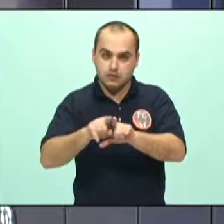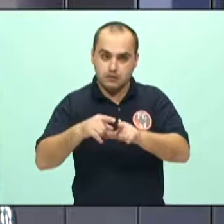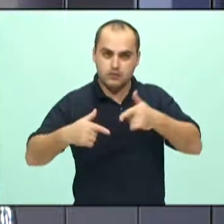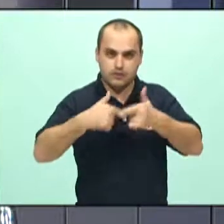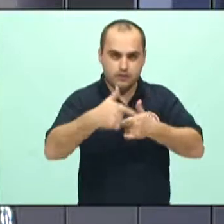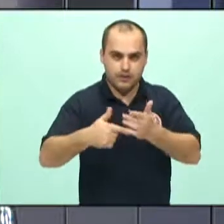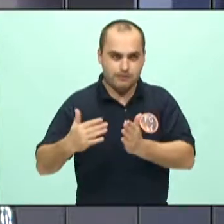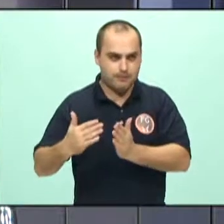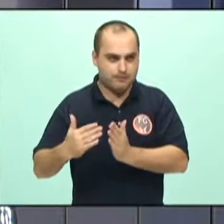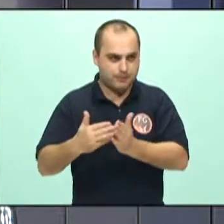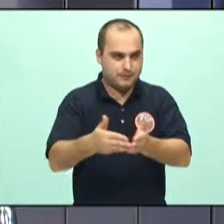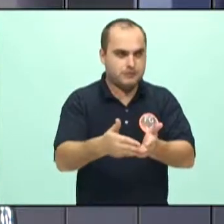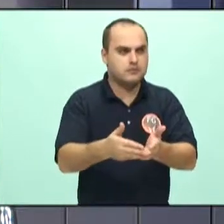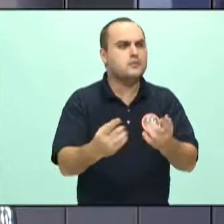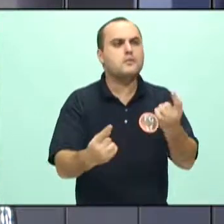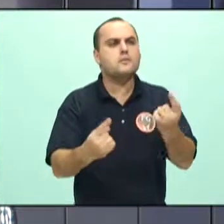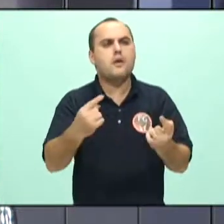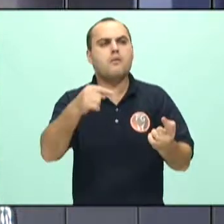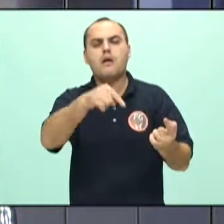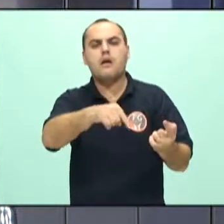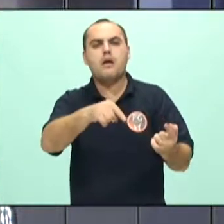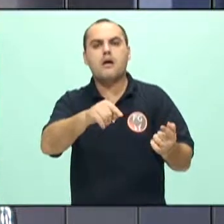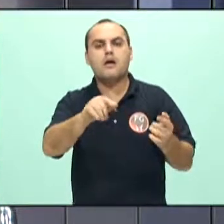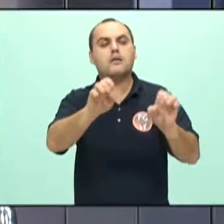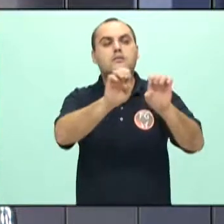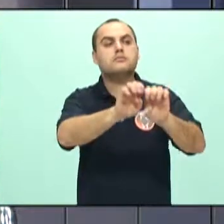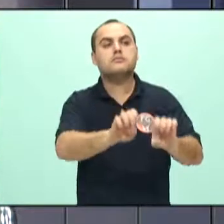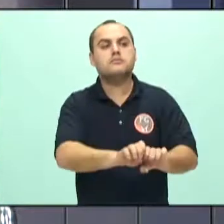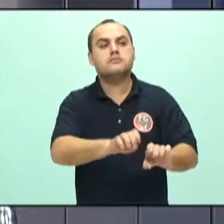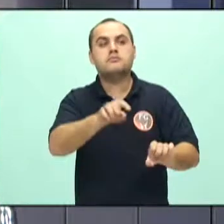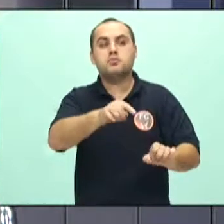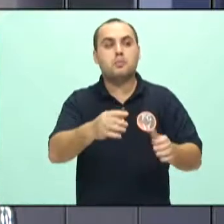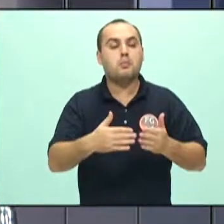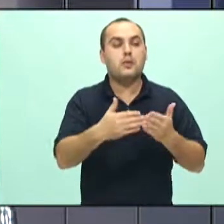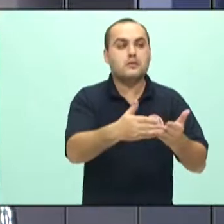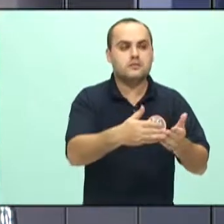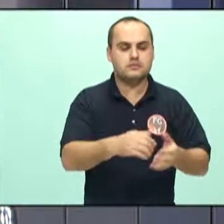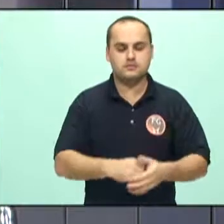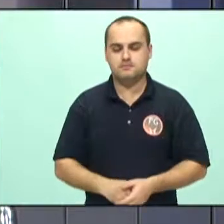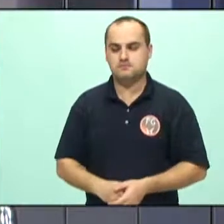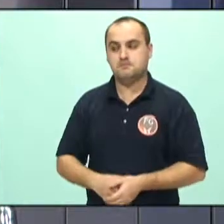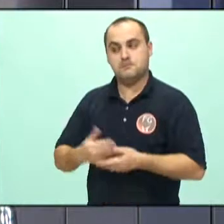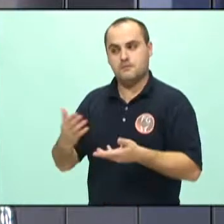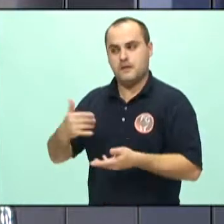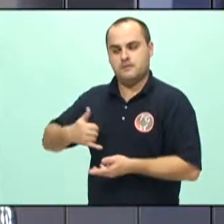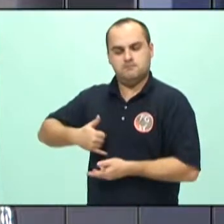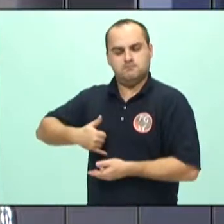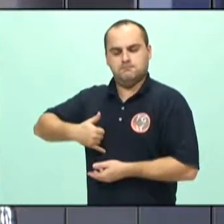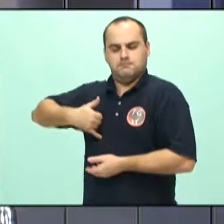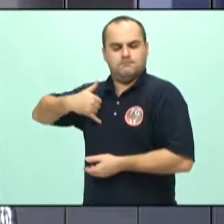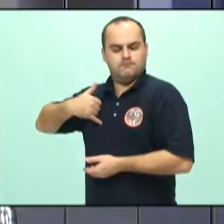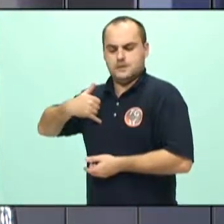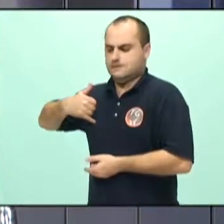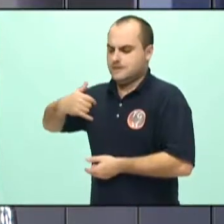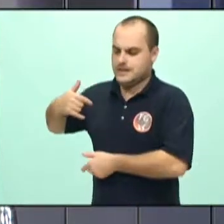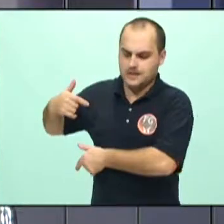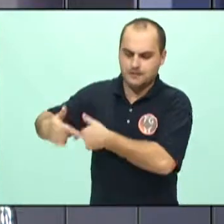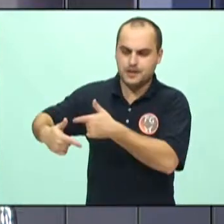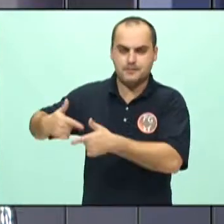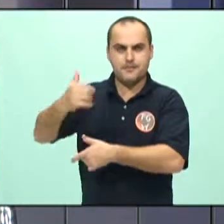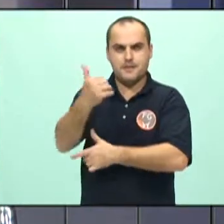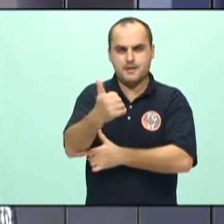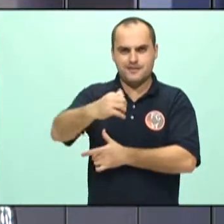porto hoje, vereador? Bom, Carlos Antônio, eu tenho um orgulho muito grande de ser trabalhador portuário, sou desde 1996. O porto,